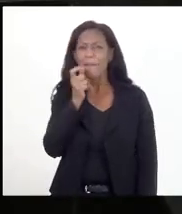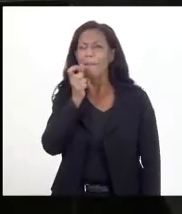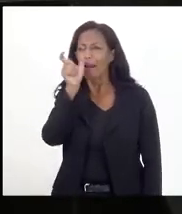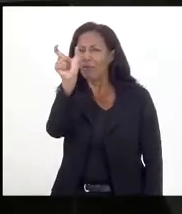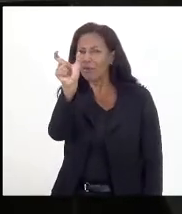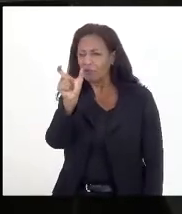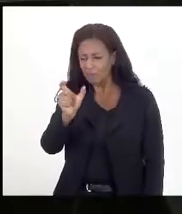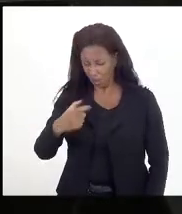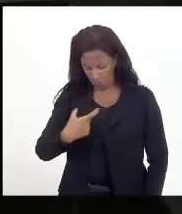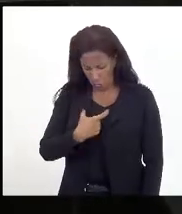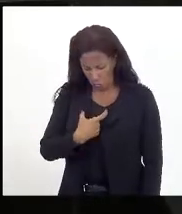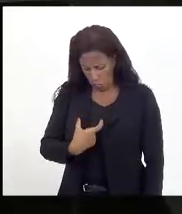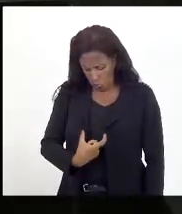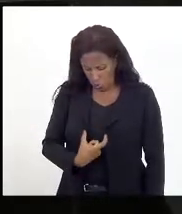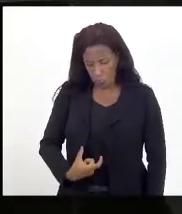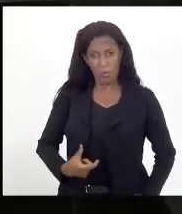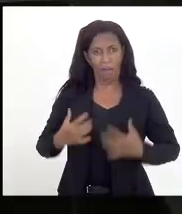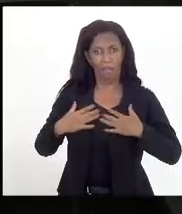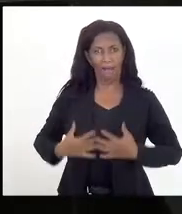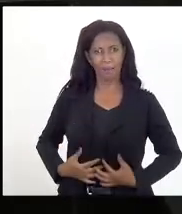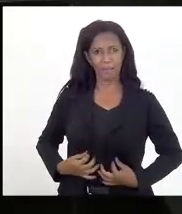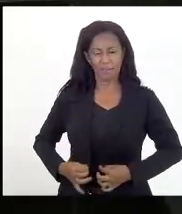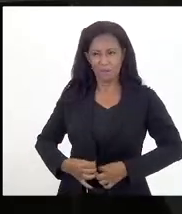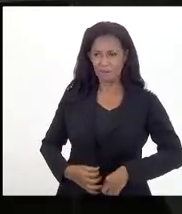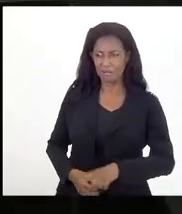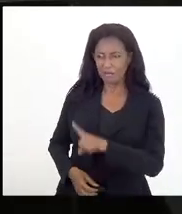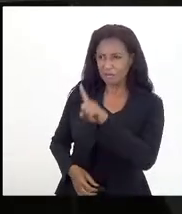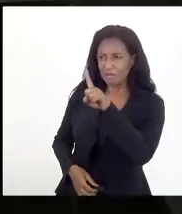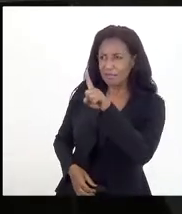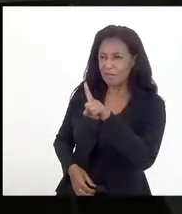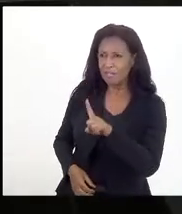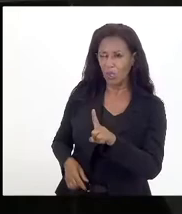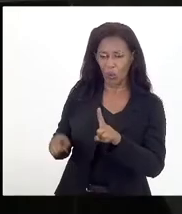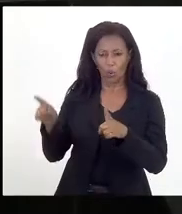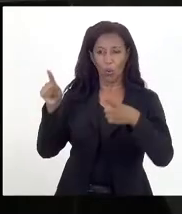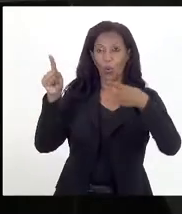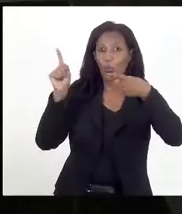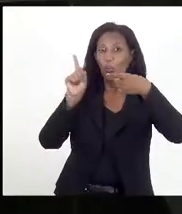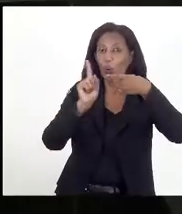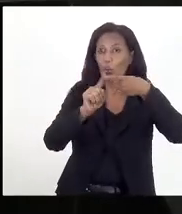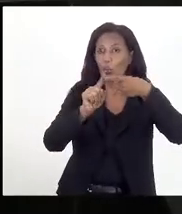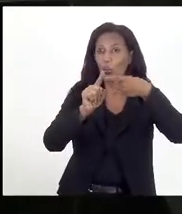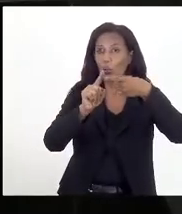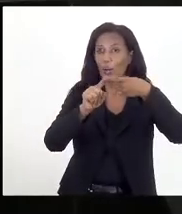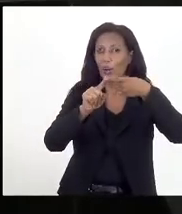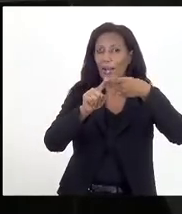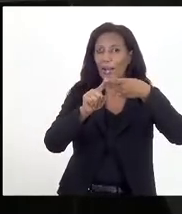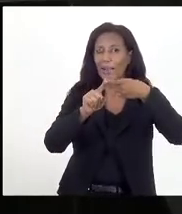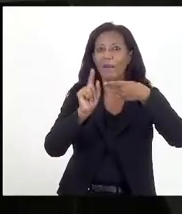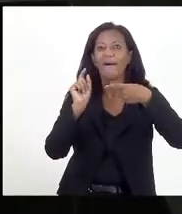três palavras bom e era um paciência